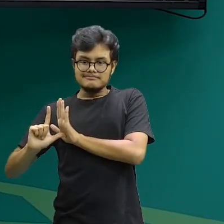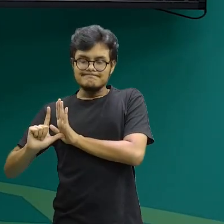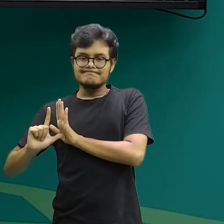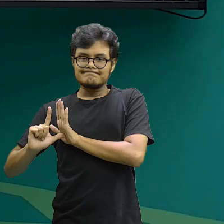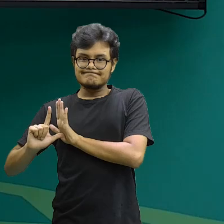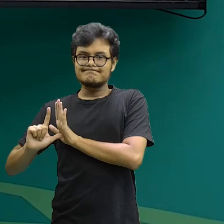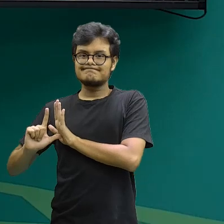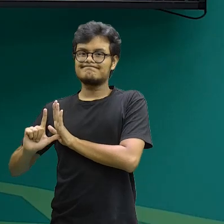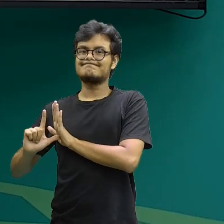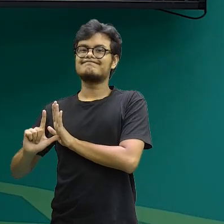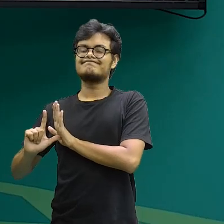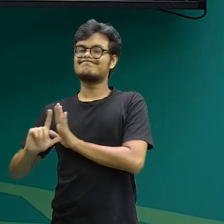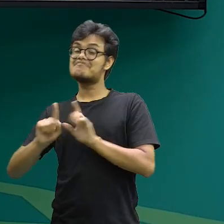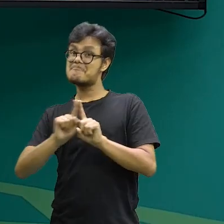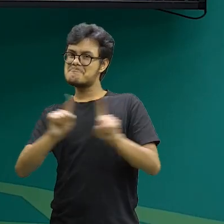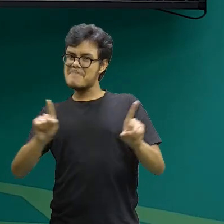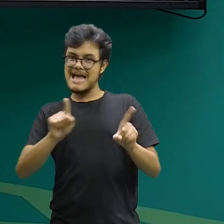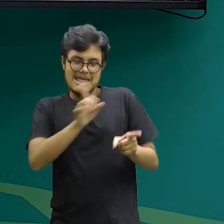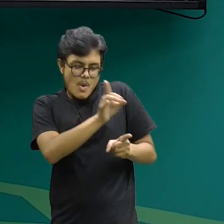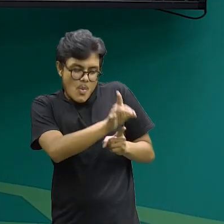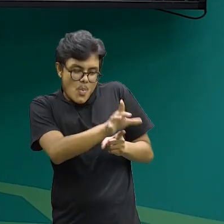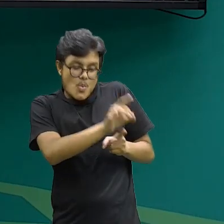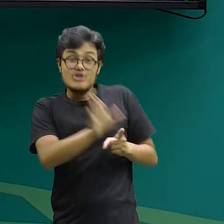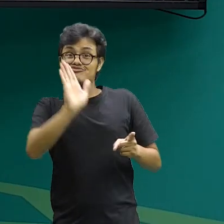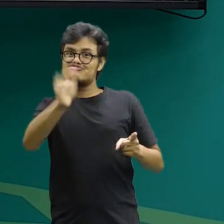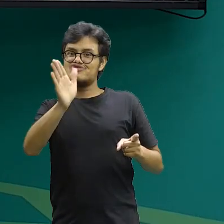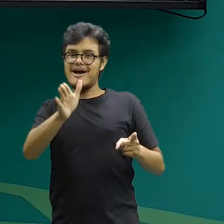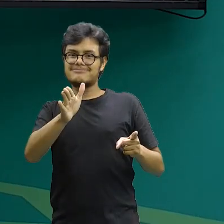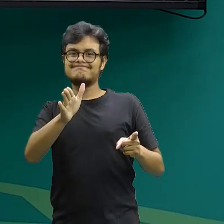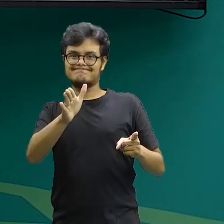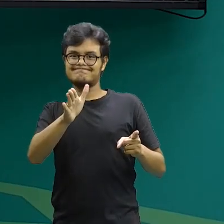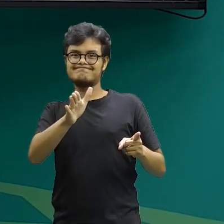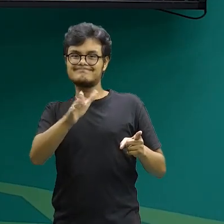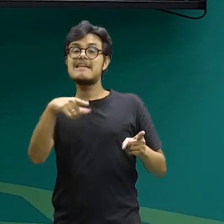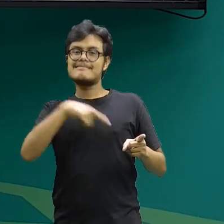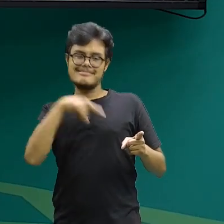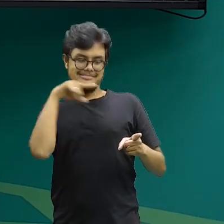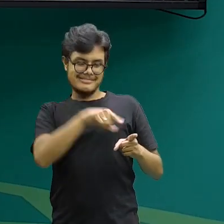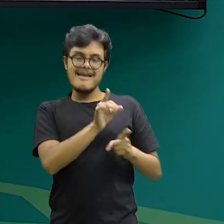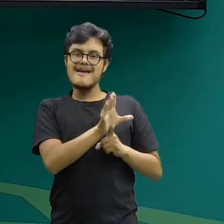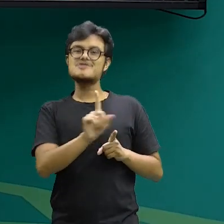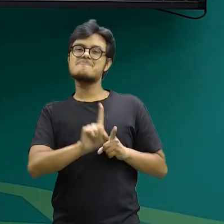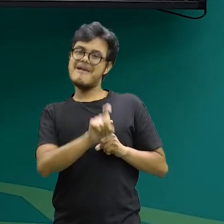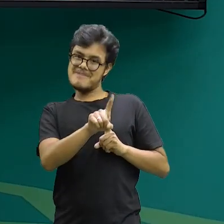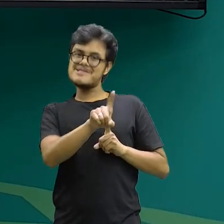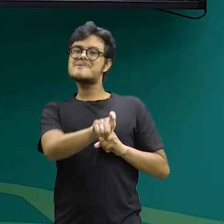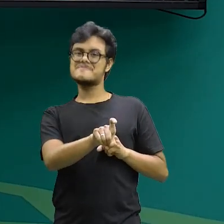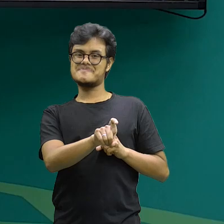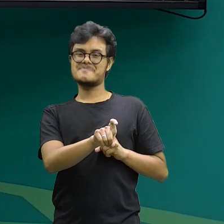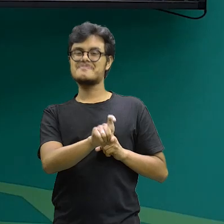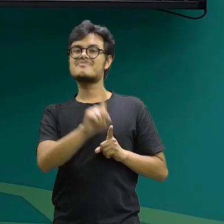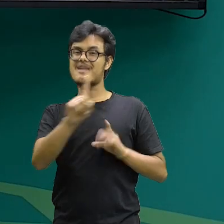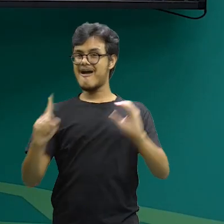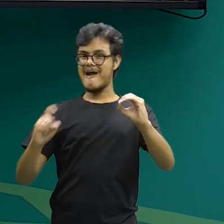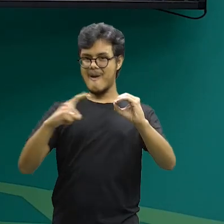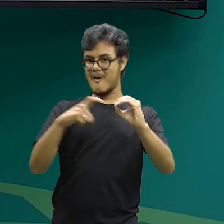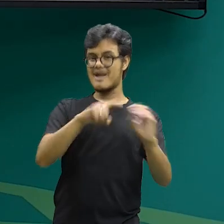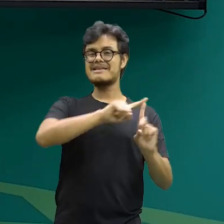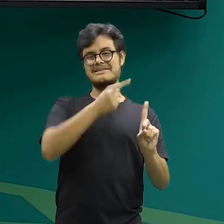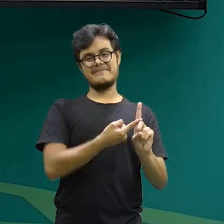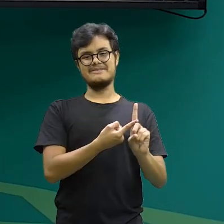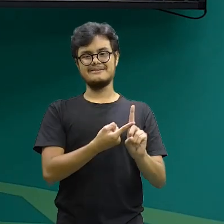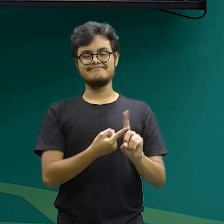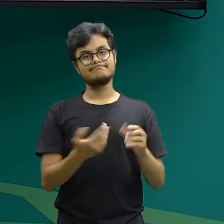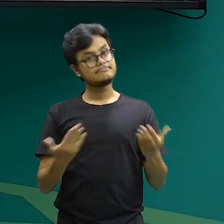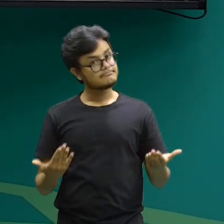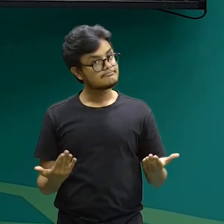já fica lubrificada. E nessa lubrificação já tem espermatozoide o suficiente para fazer o processo de fecundação. Então